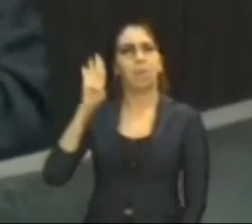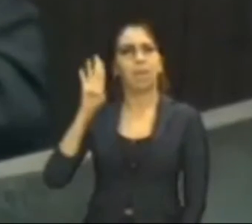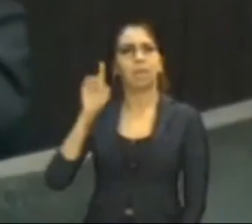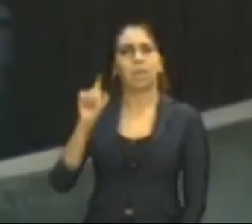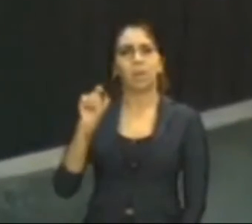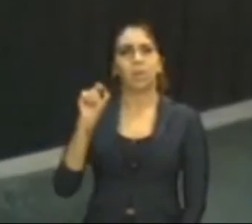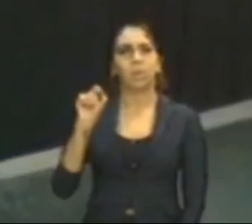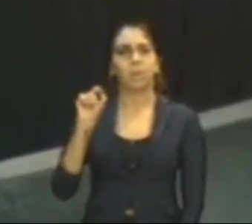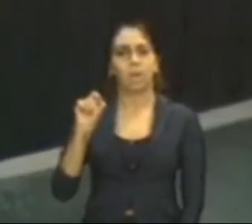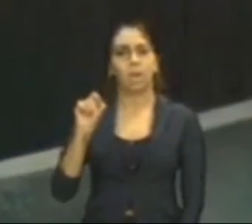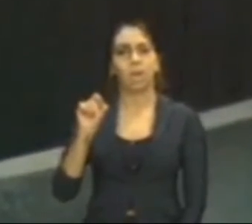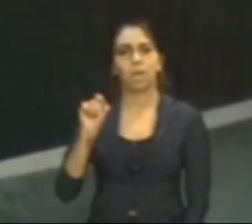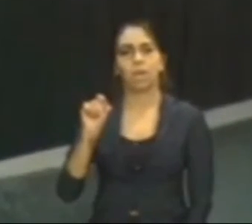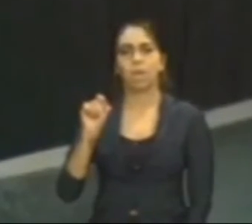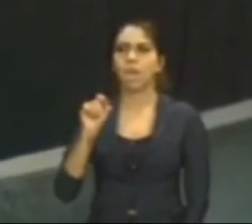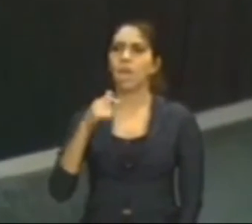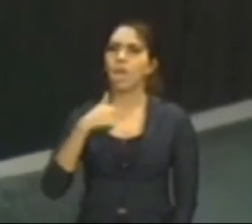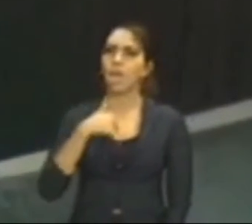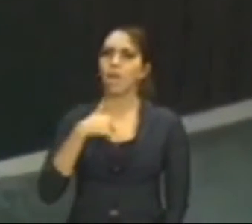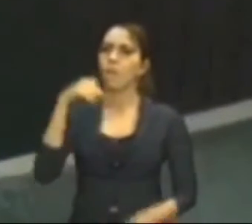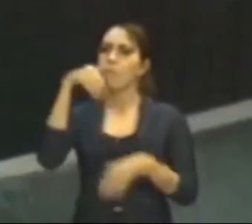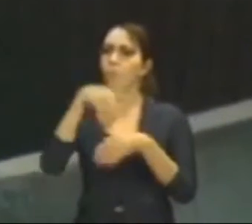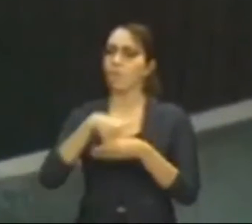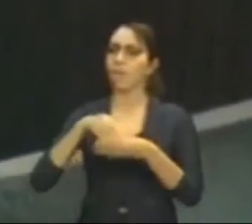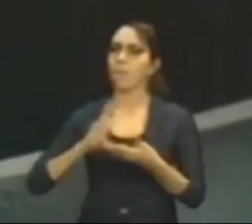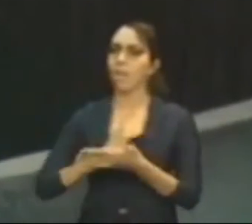onde o representante popular